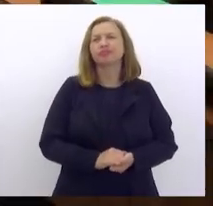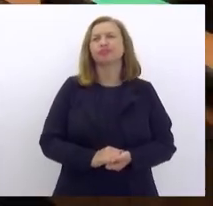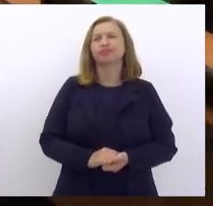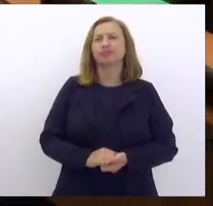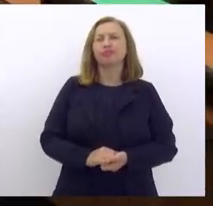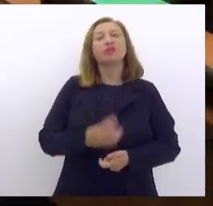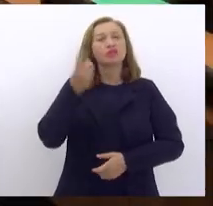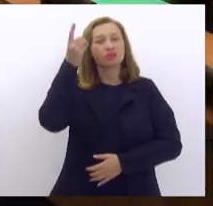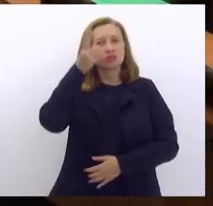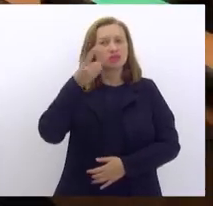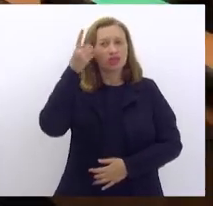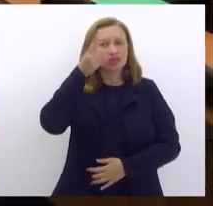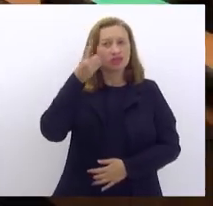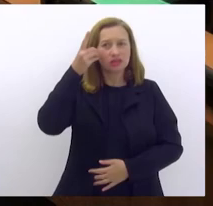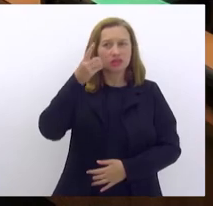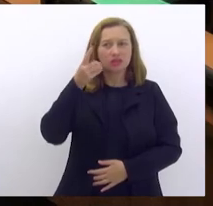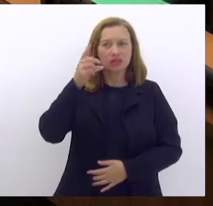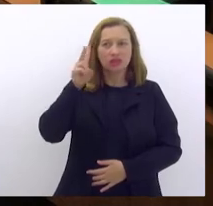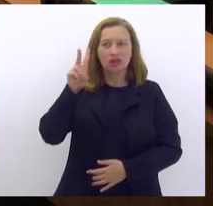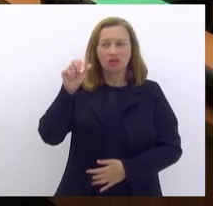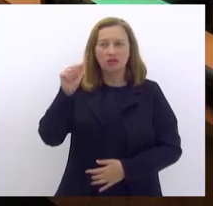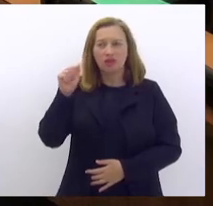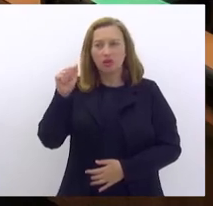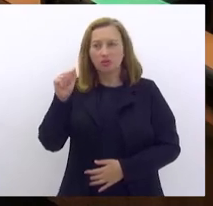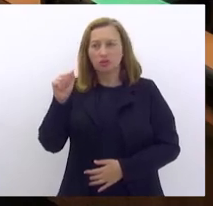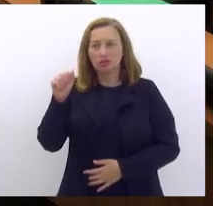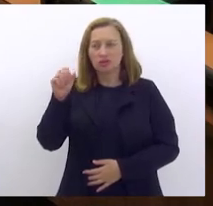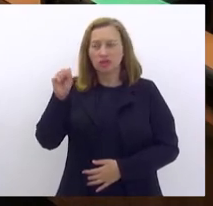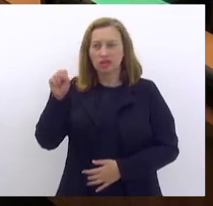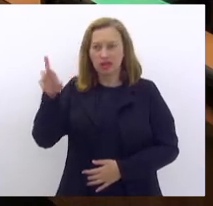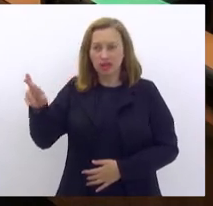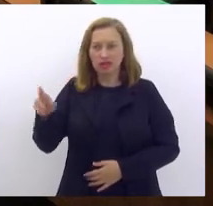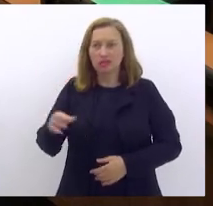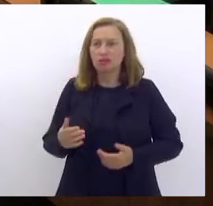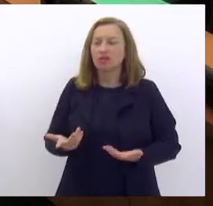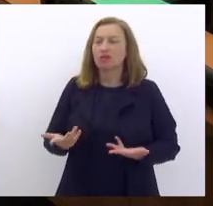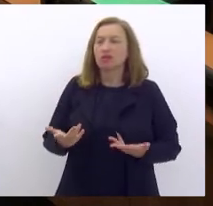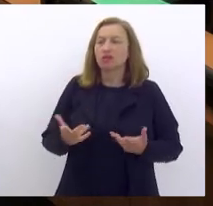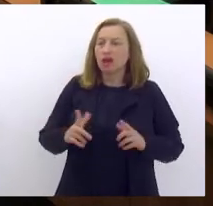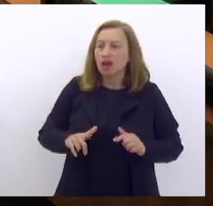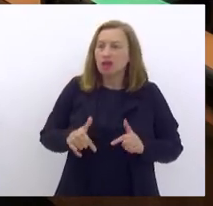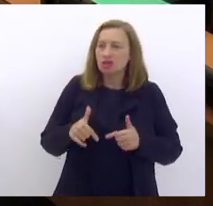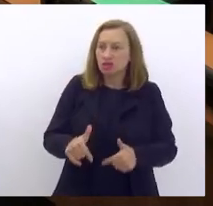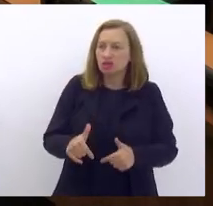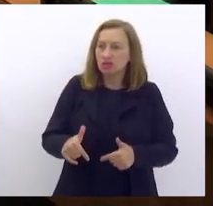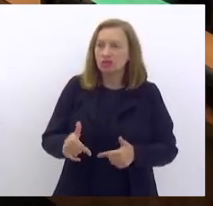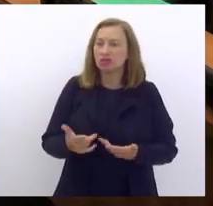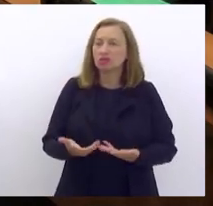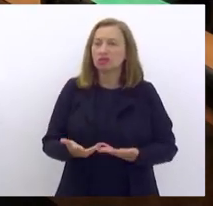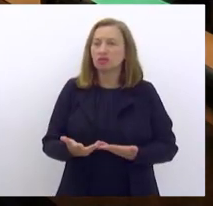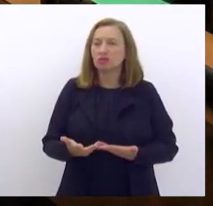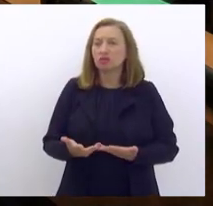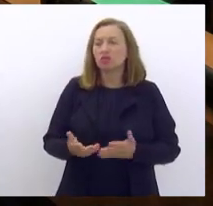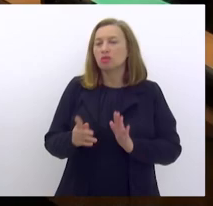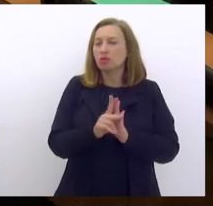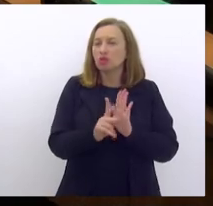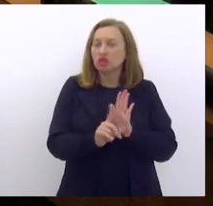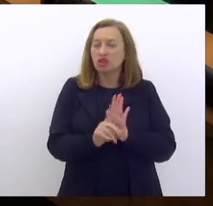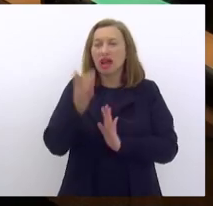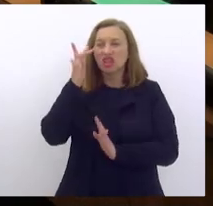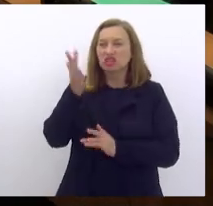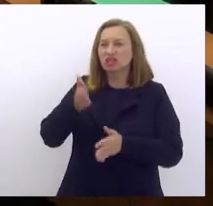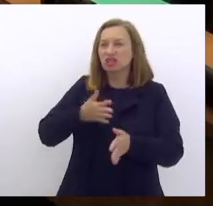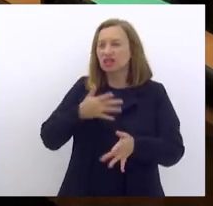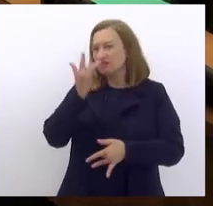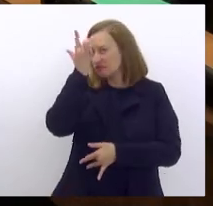no primeiro momento, deputado Valdo Seasa, esses deputados reagiram ao projeto achando que o projeto era para facilitar